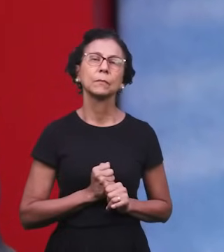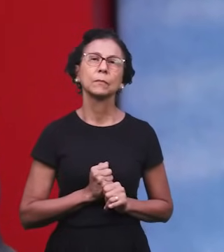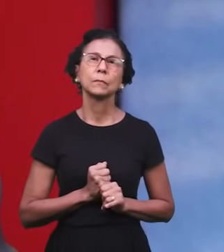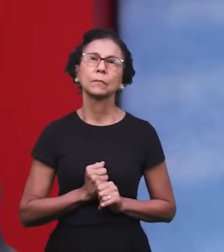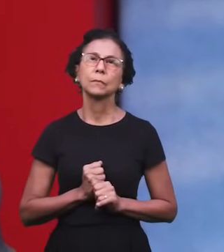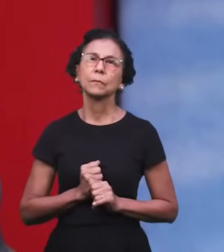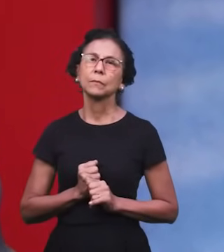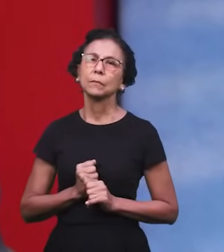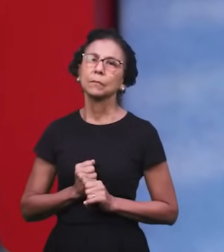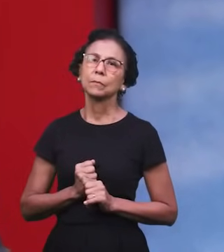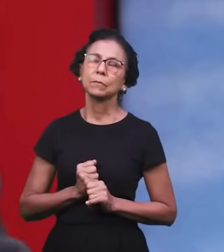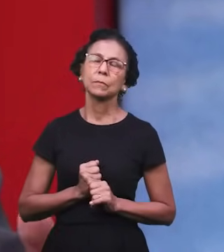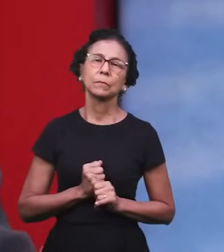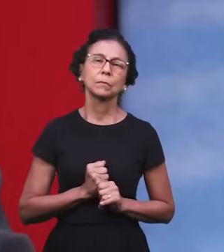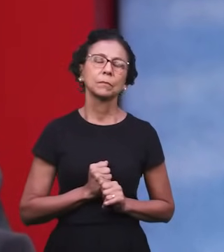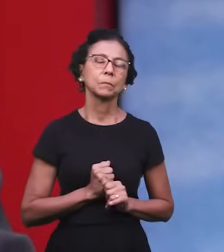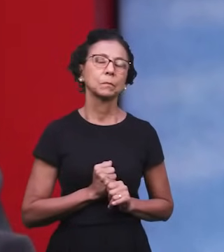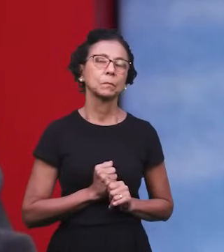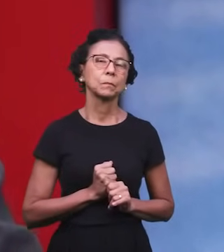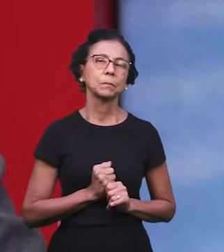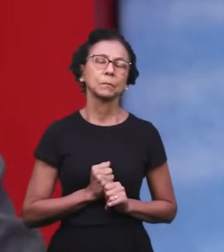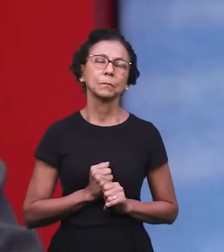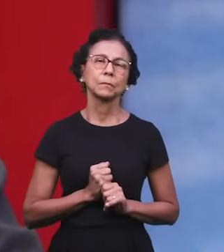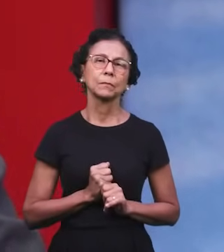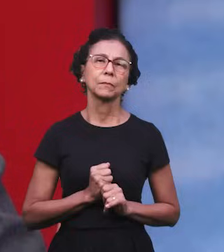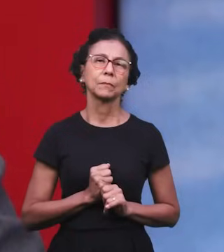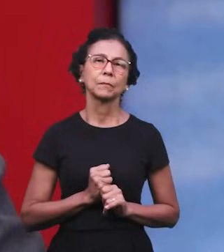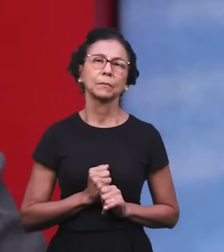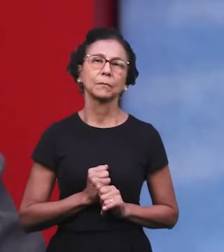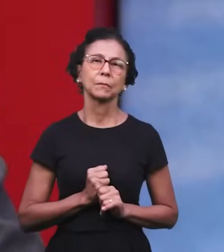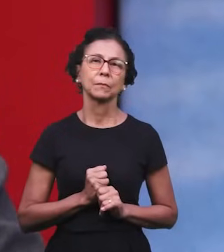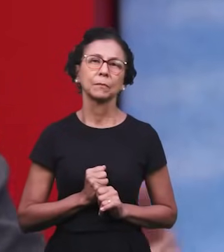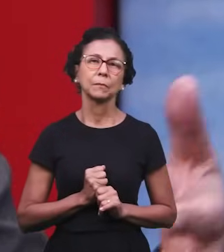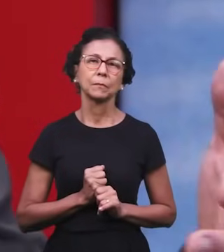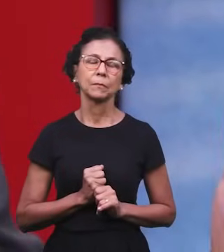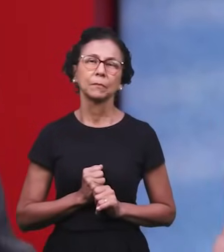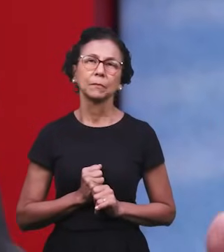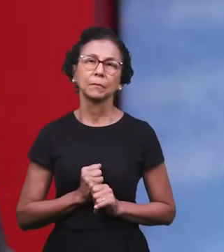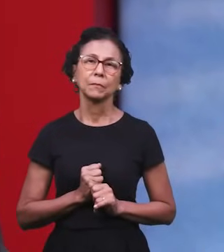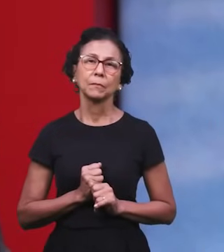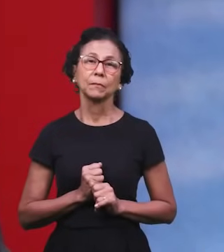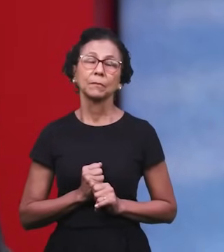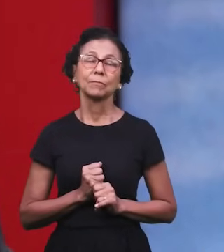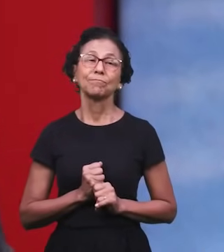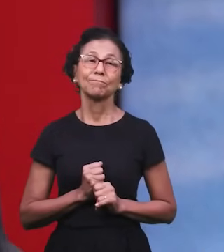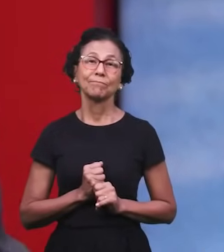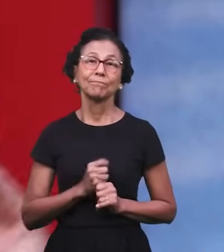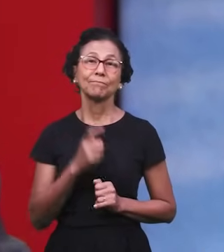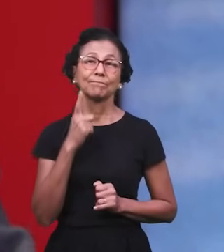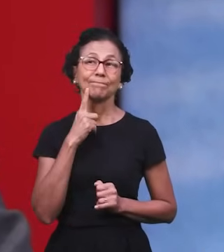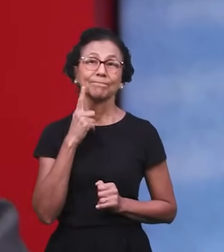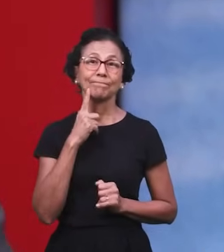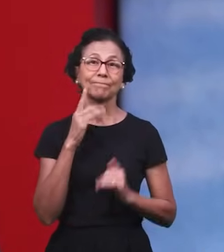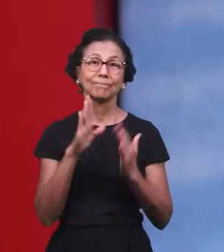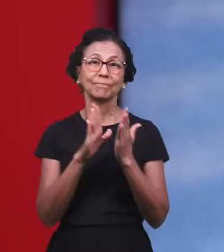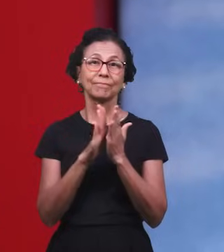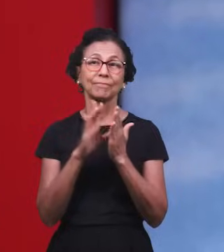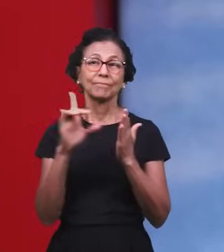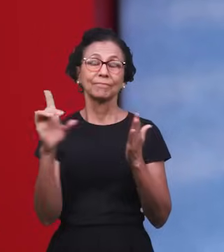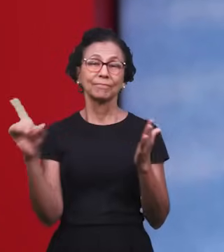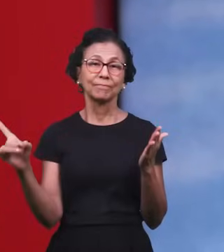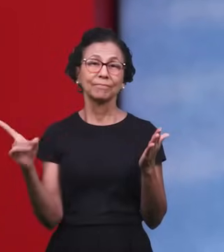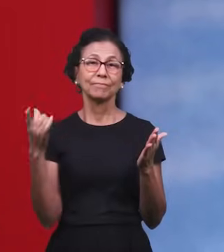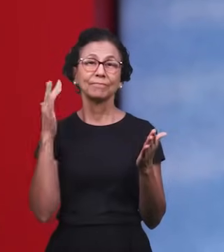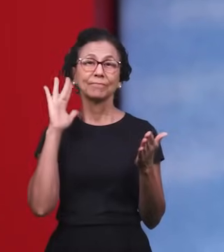palavra, né? É você colocando aquilo que a palavra diz, tanto do Natal quanto